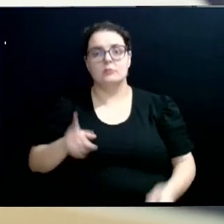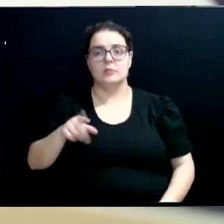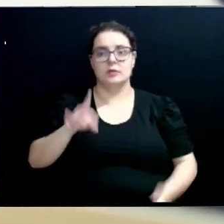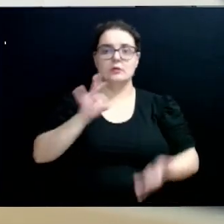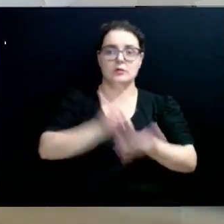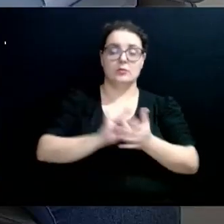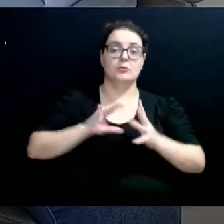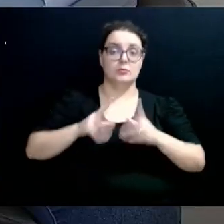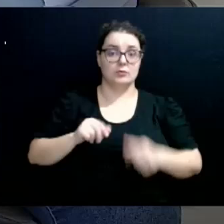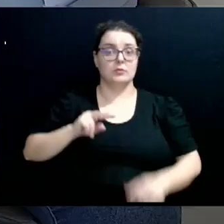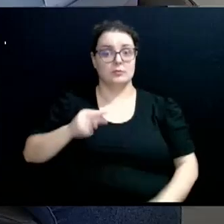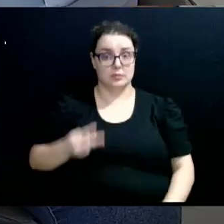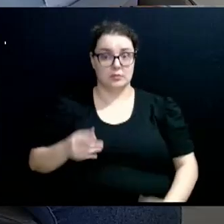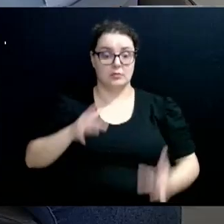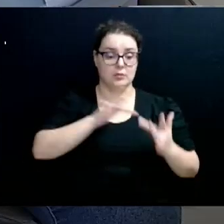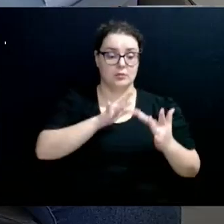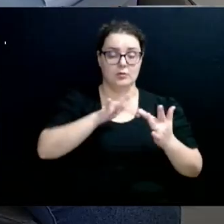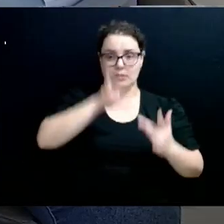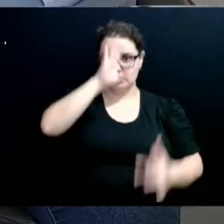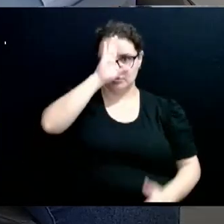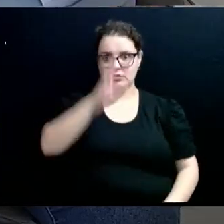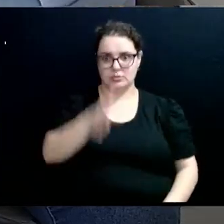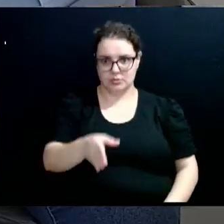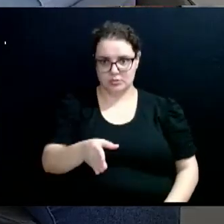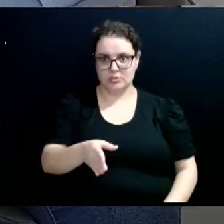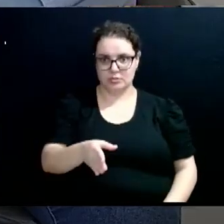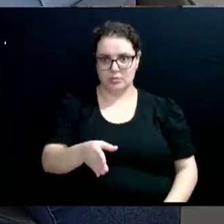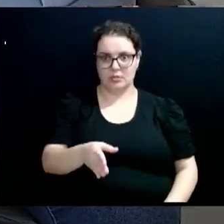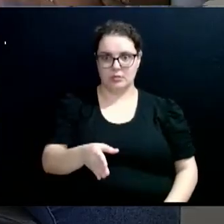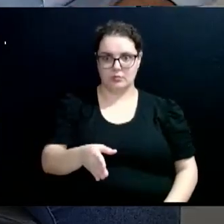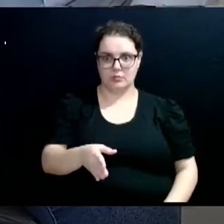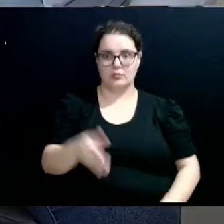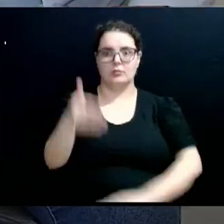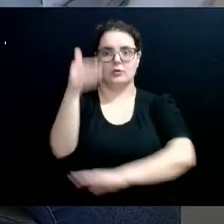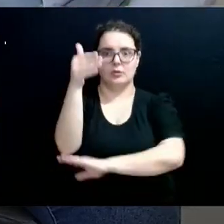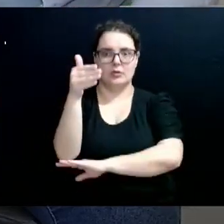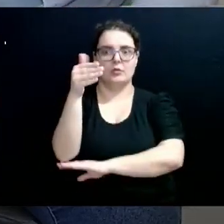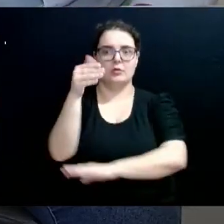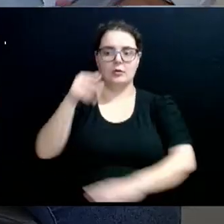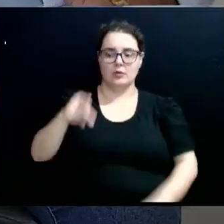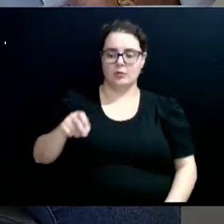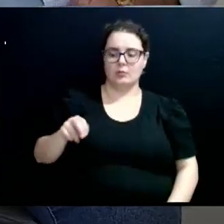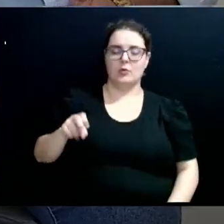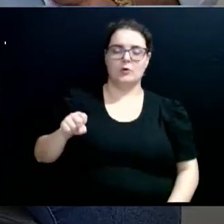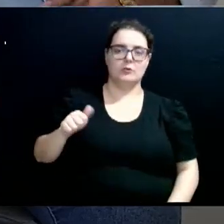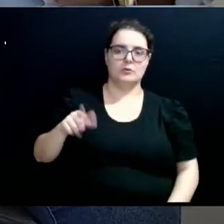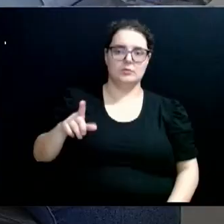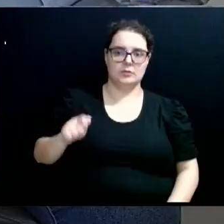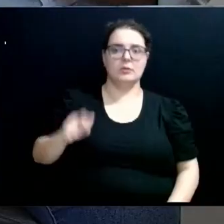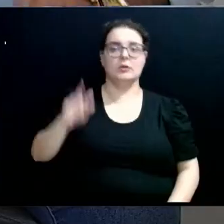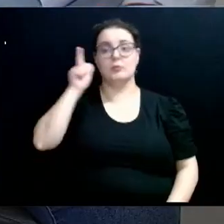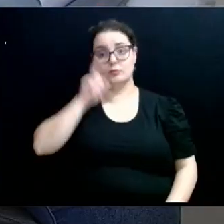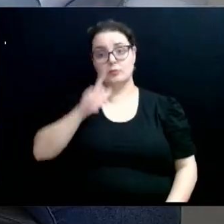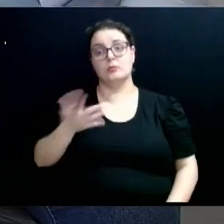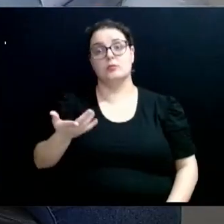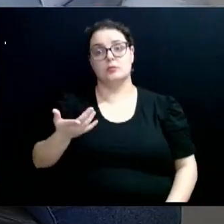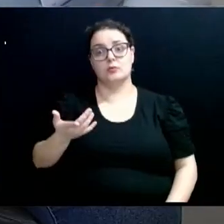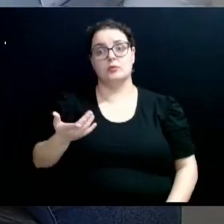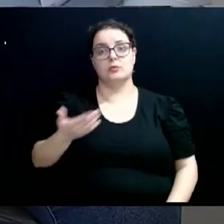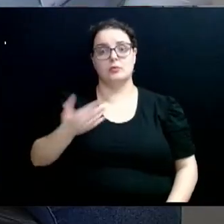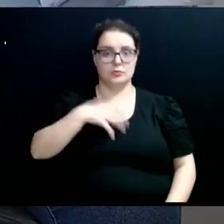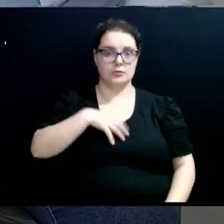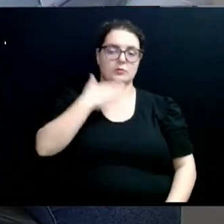praticidade, mas é verdade que toda vez que você entrar em contato direto com o hotel, com a pousada, a tendência é que você